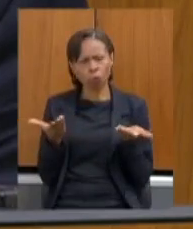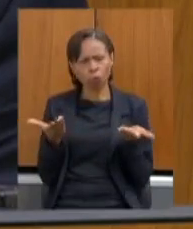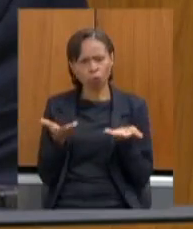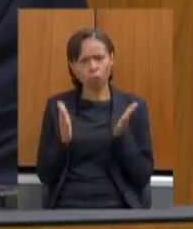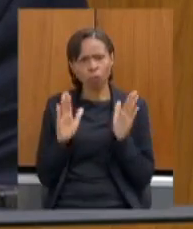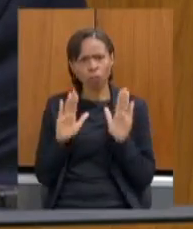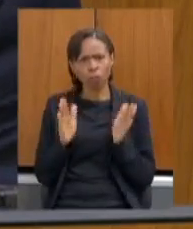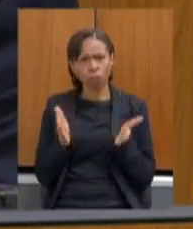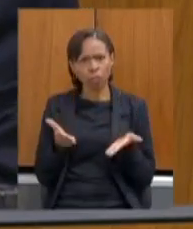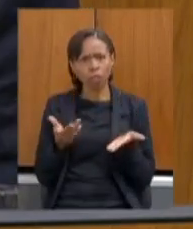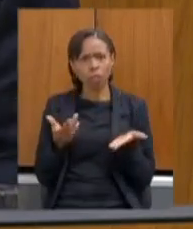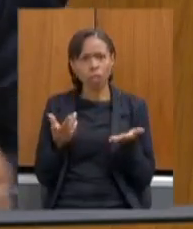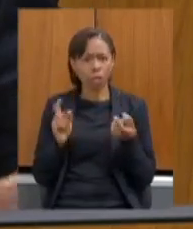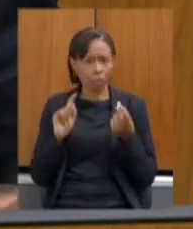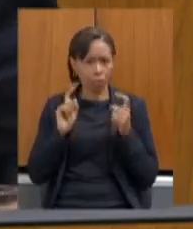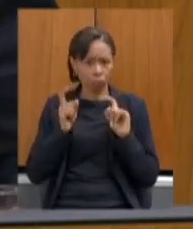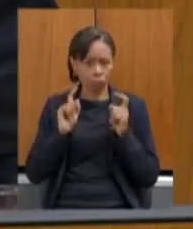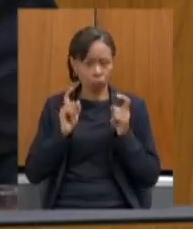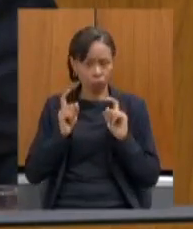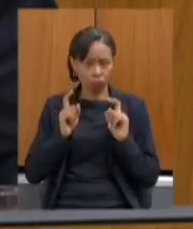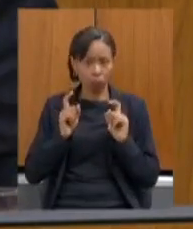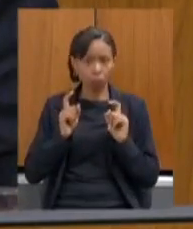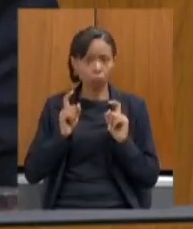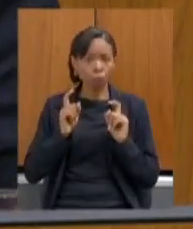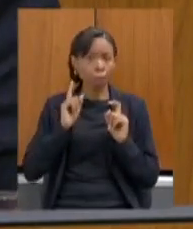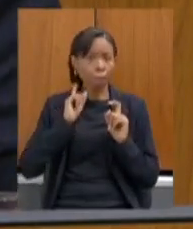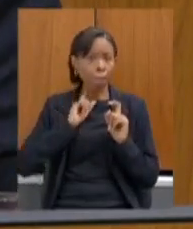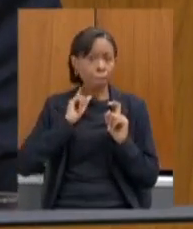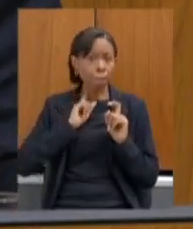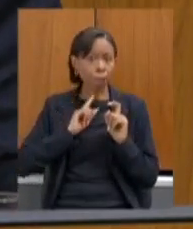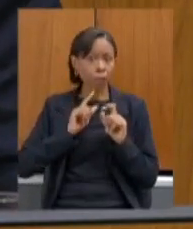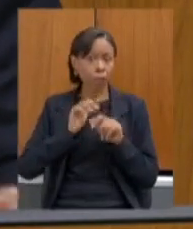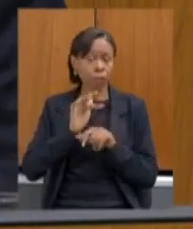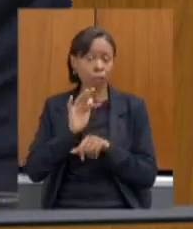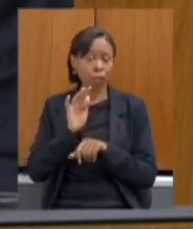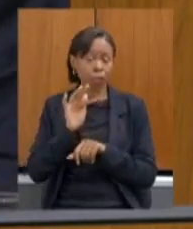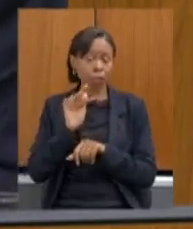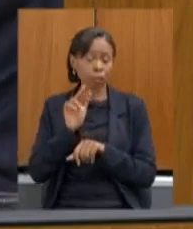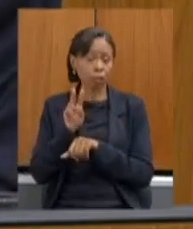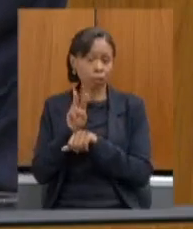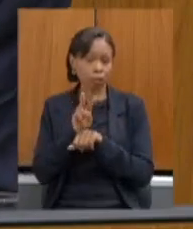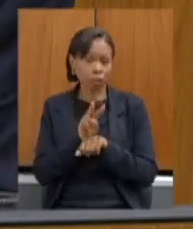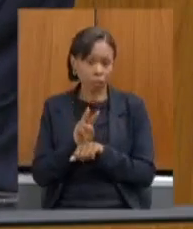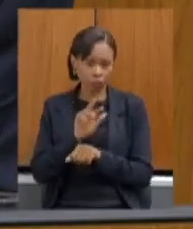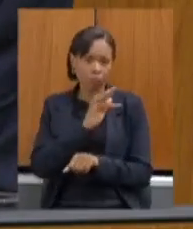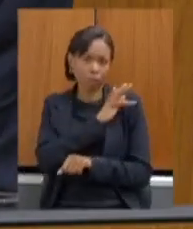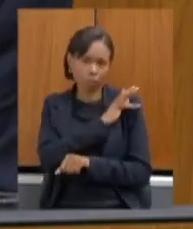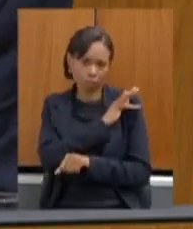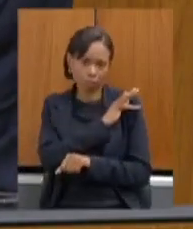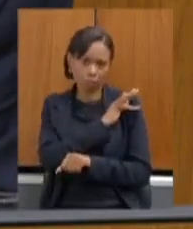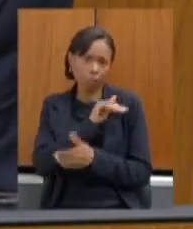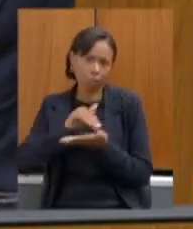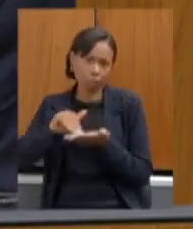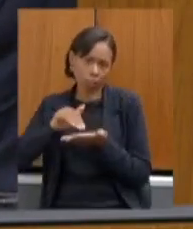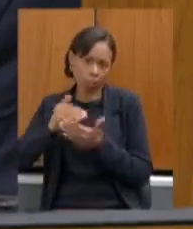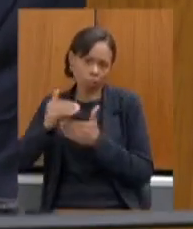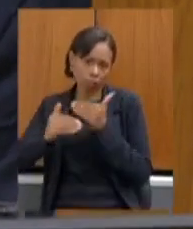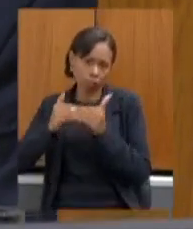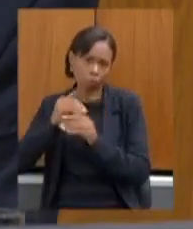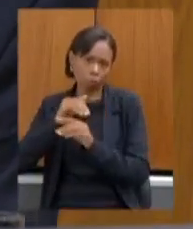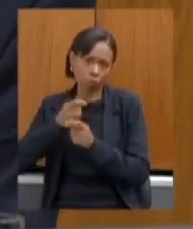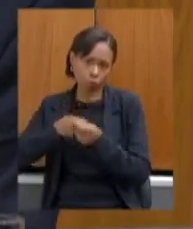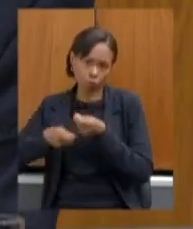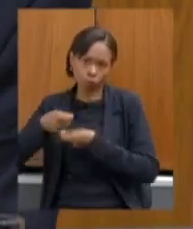Minas Ficaliza, a Secretaria de Desenvolvimento Econômico, e a coisa que eu sempre falei com o nosso governador